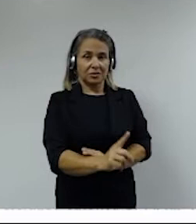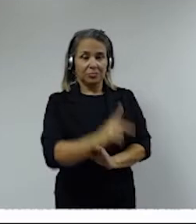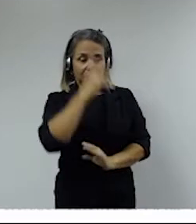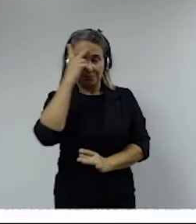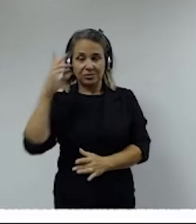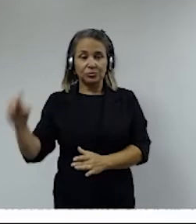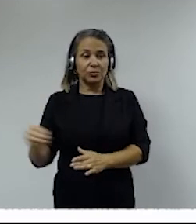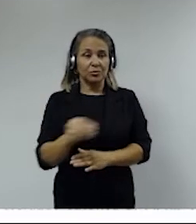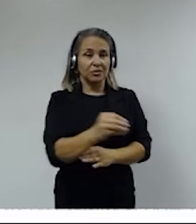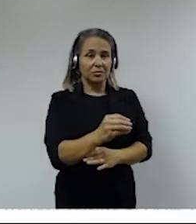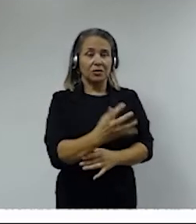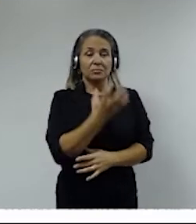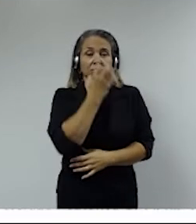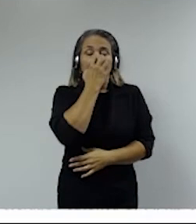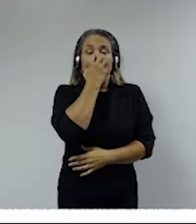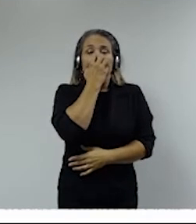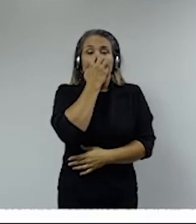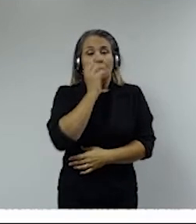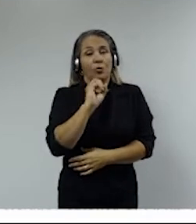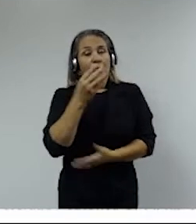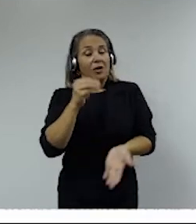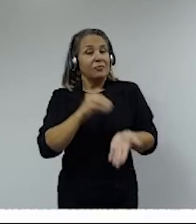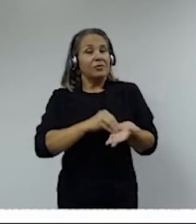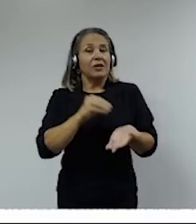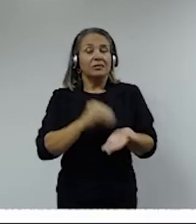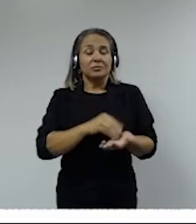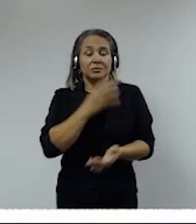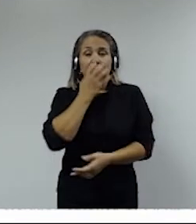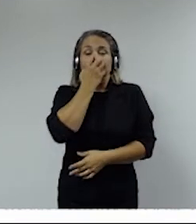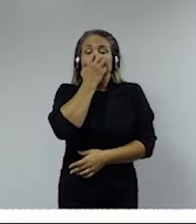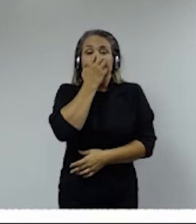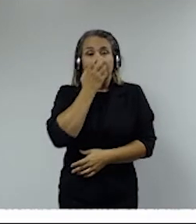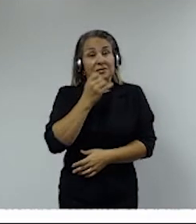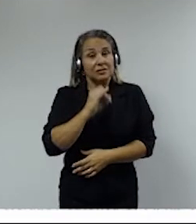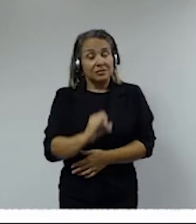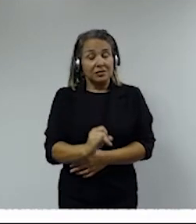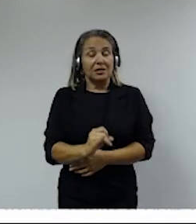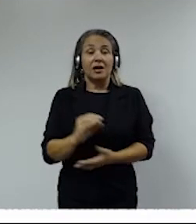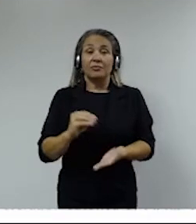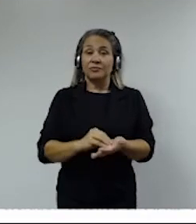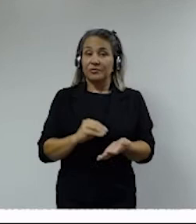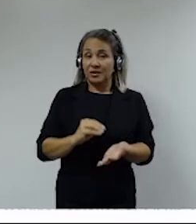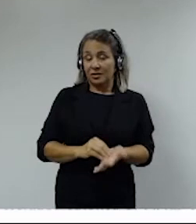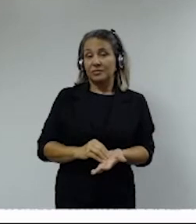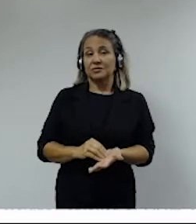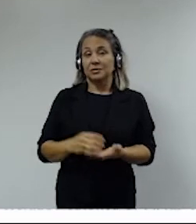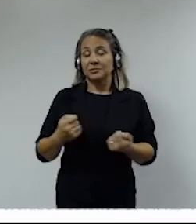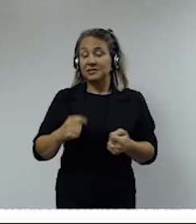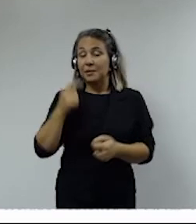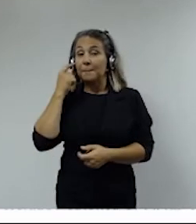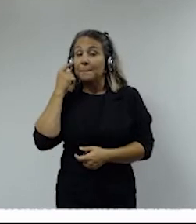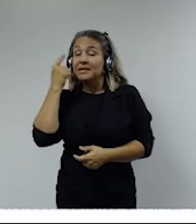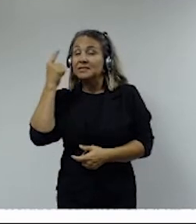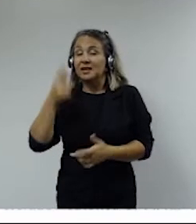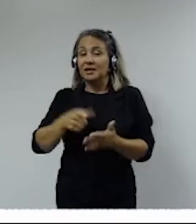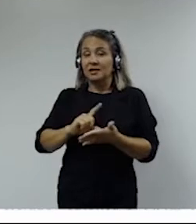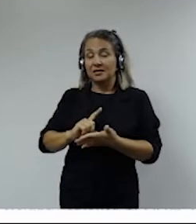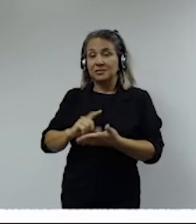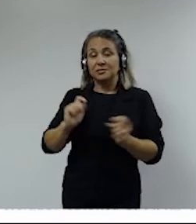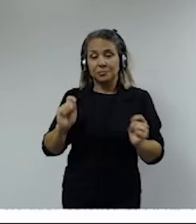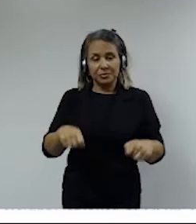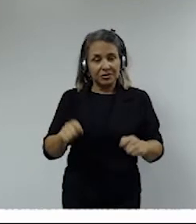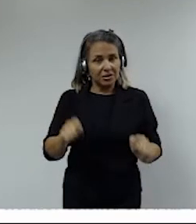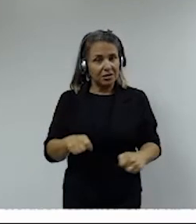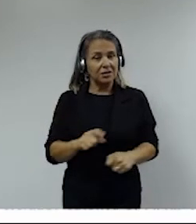no respirador, ou mesmo a falta dele, quando essa falta de consentimento deveria ser pensada, né, e se ela